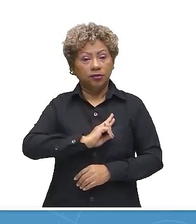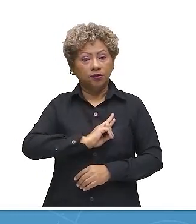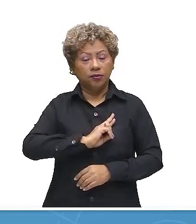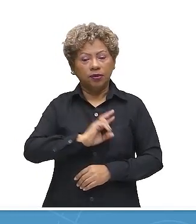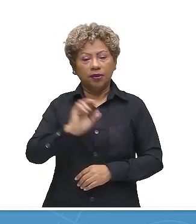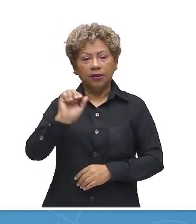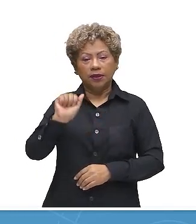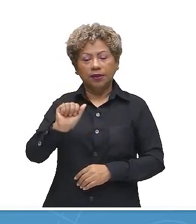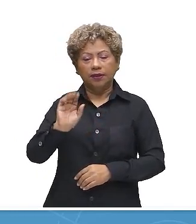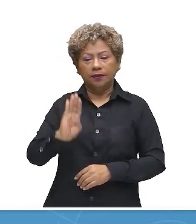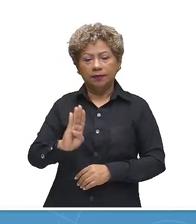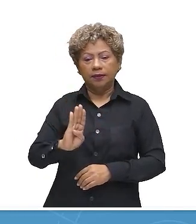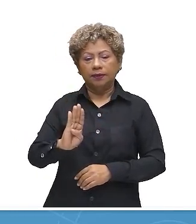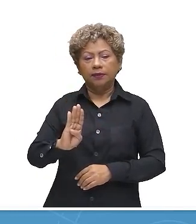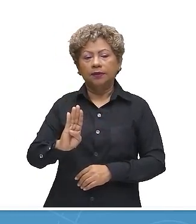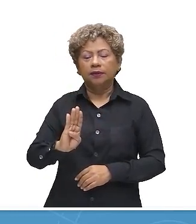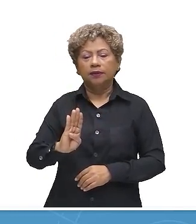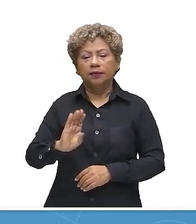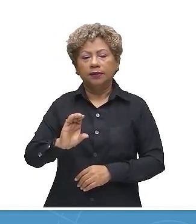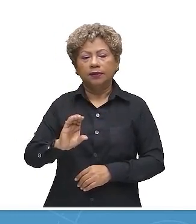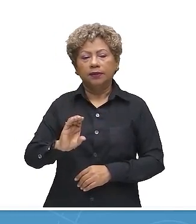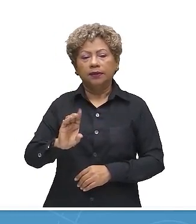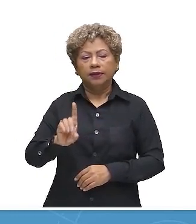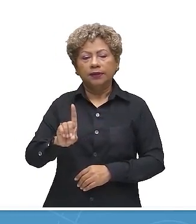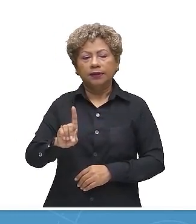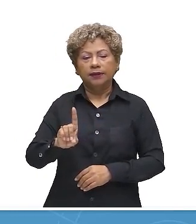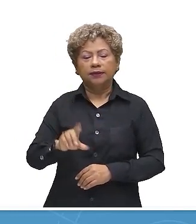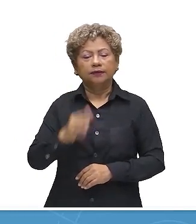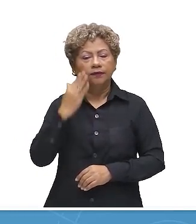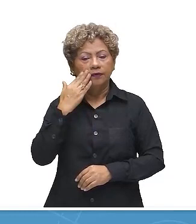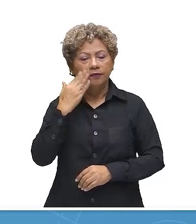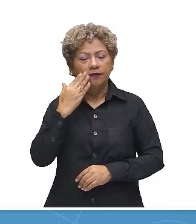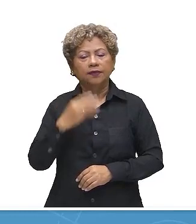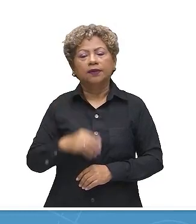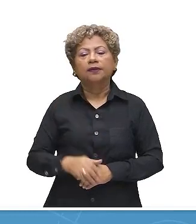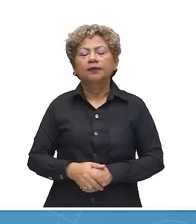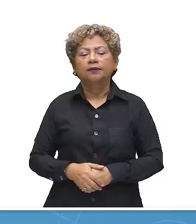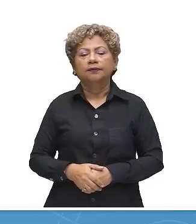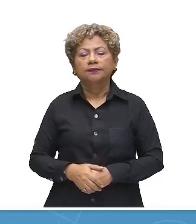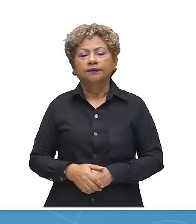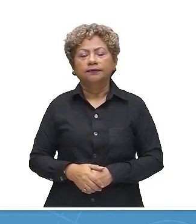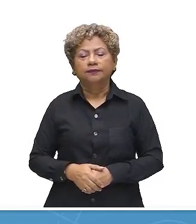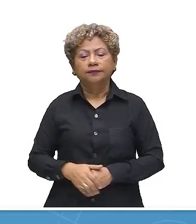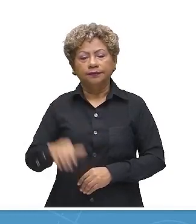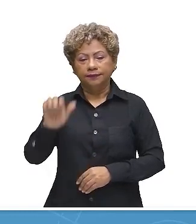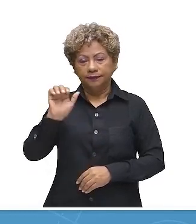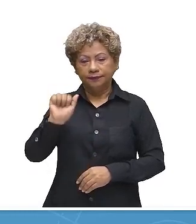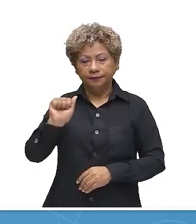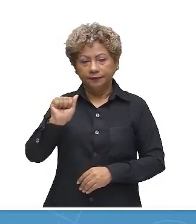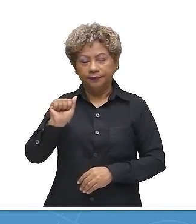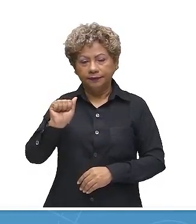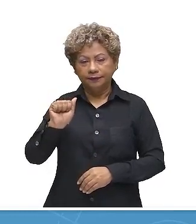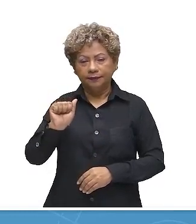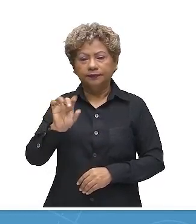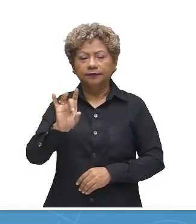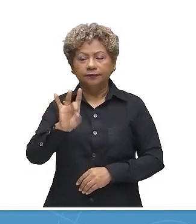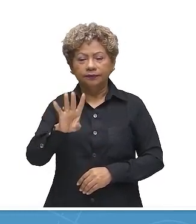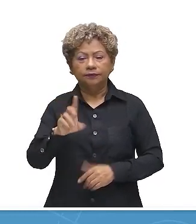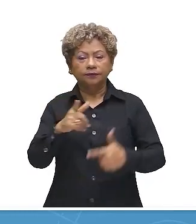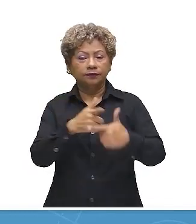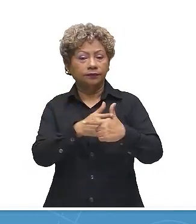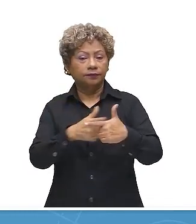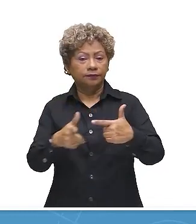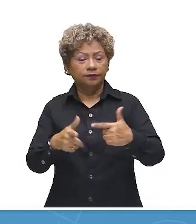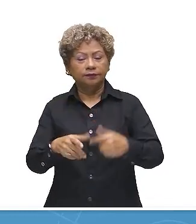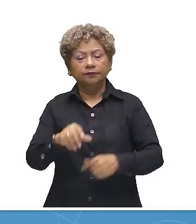gente chegou nessas respostas? Vamos ver. Na primeira, só fiz dividir aqui, ó. Numerador